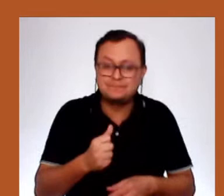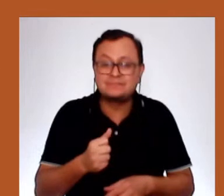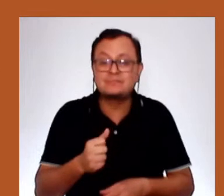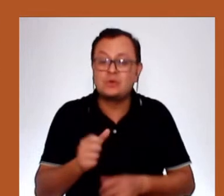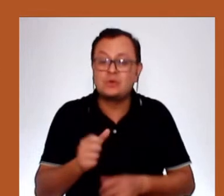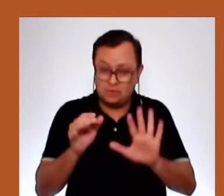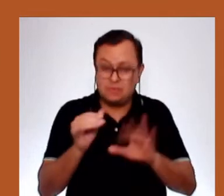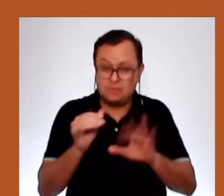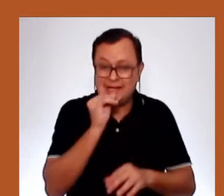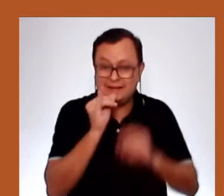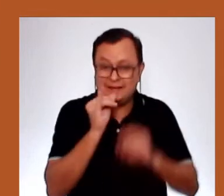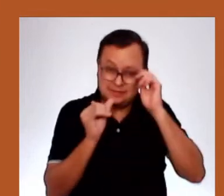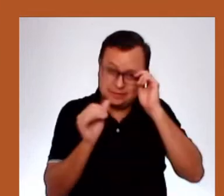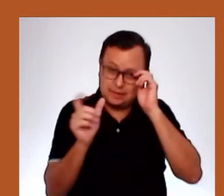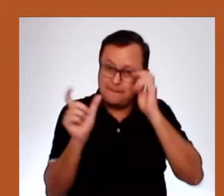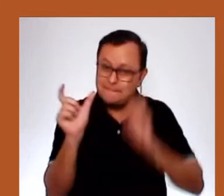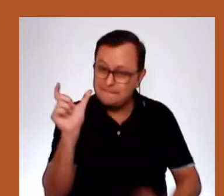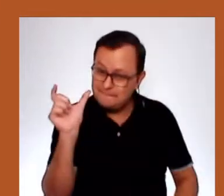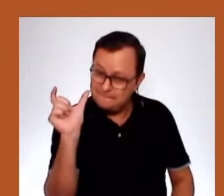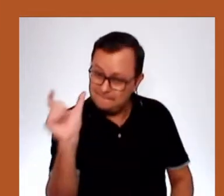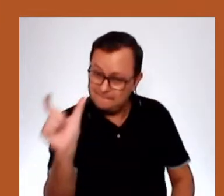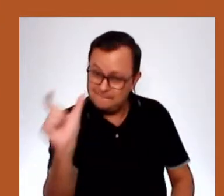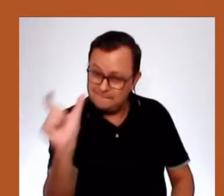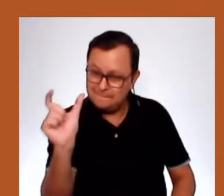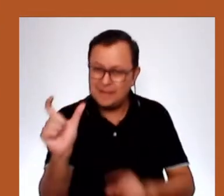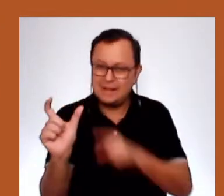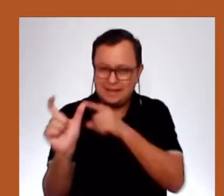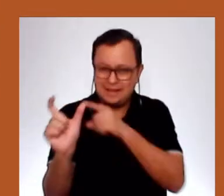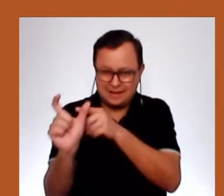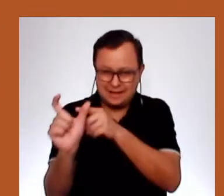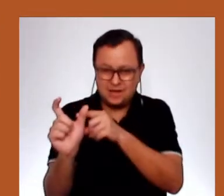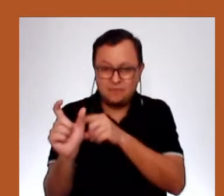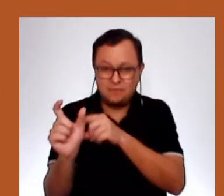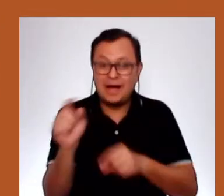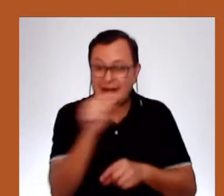adequadamente, mas com uma crença e uma ideologia